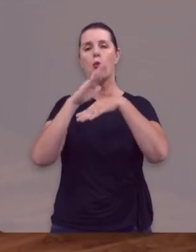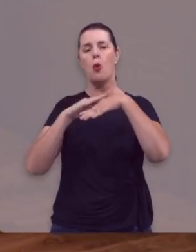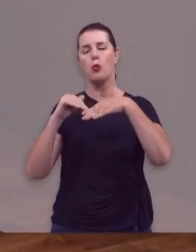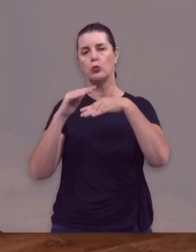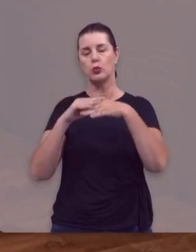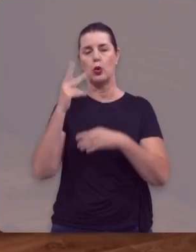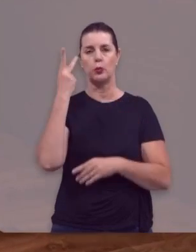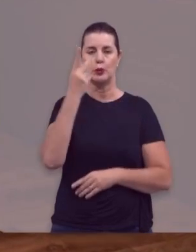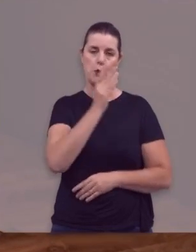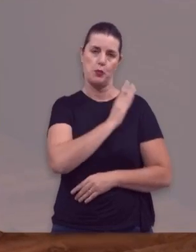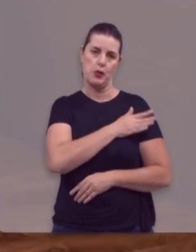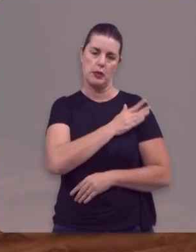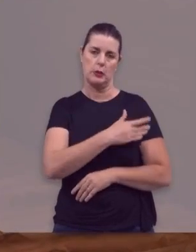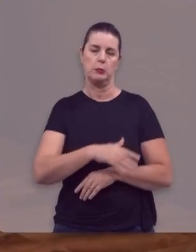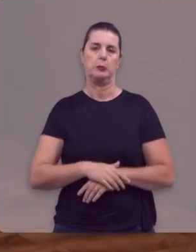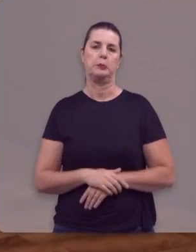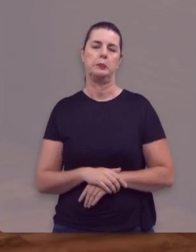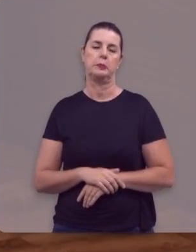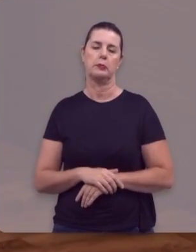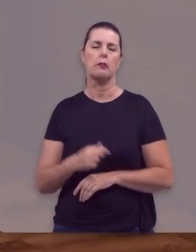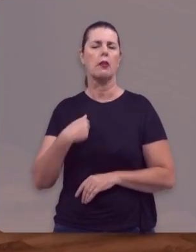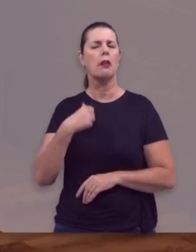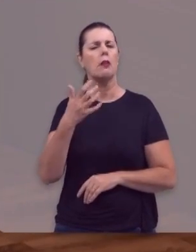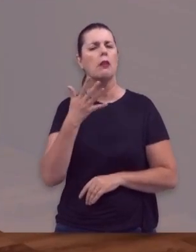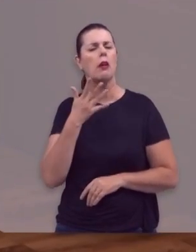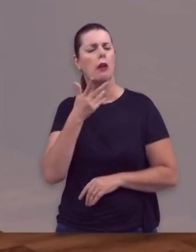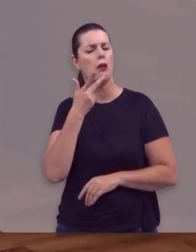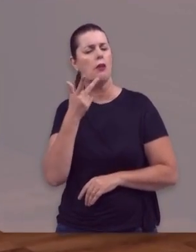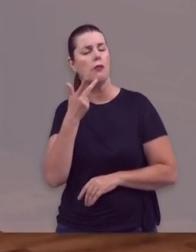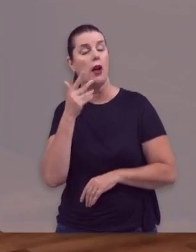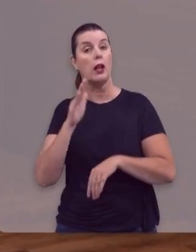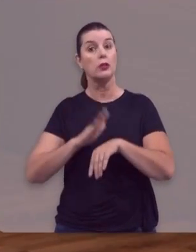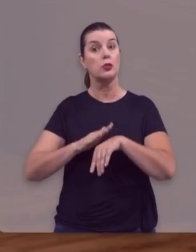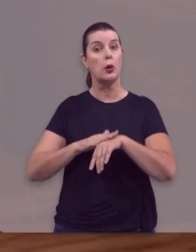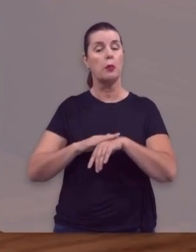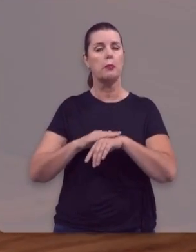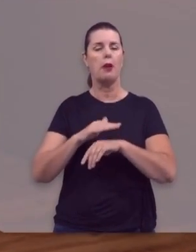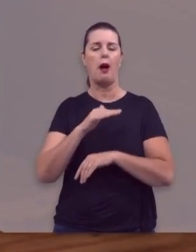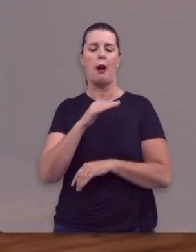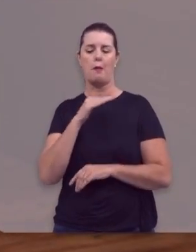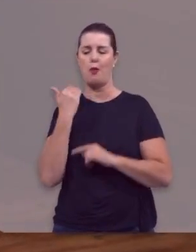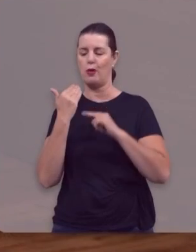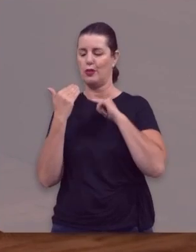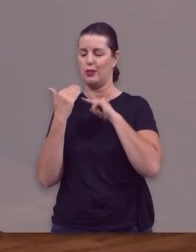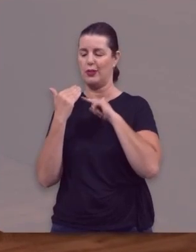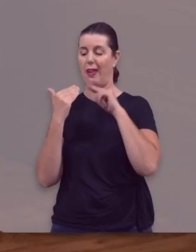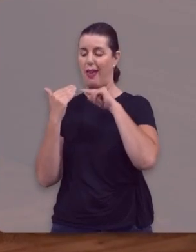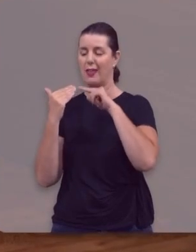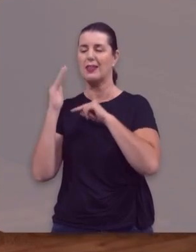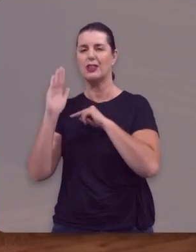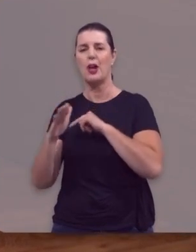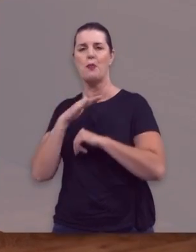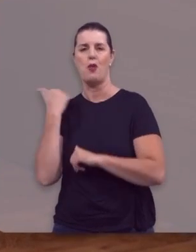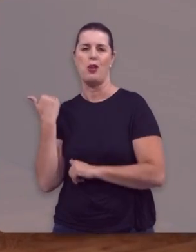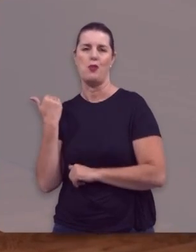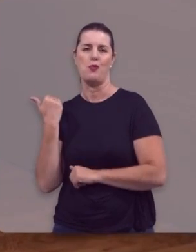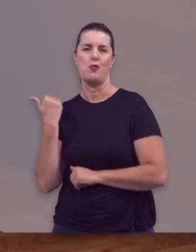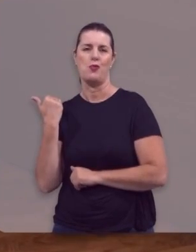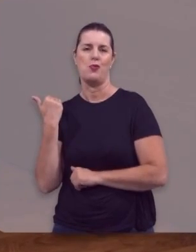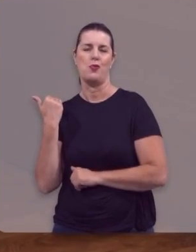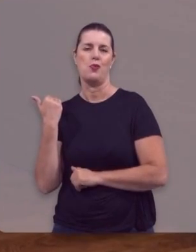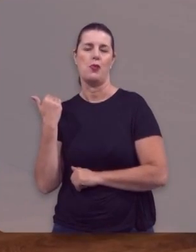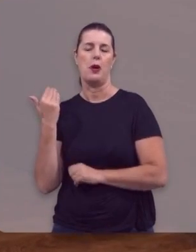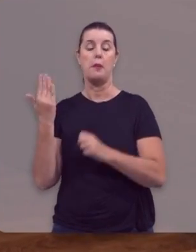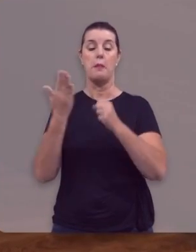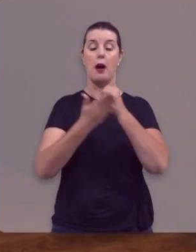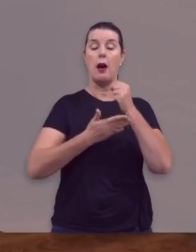consolo para o seu coração. Eu quero tratar sobre a morte da morte e